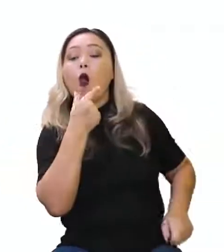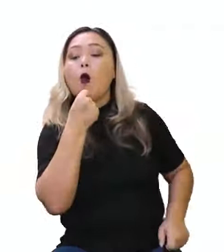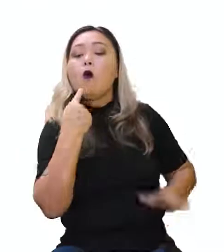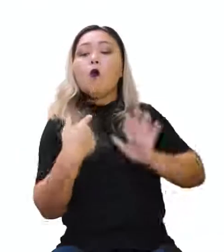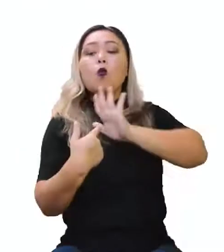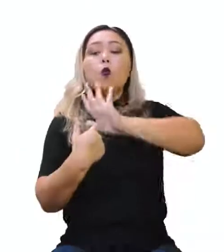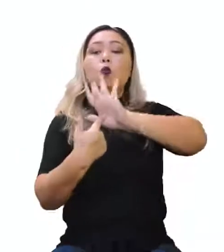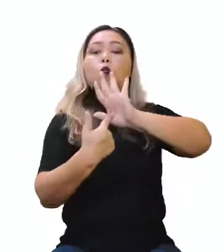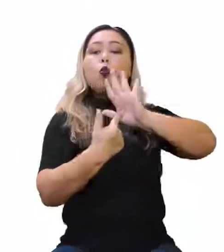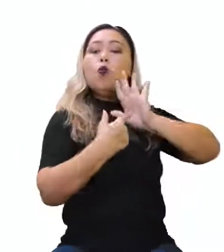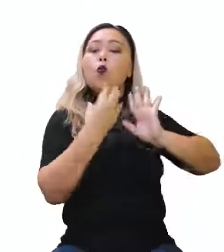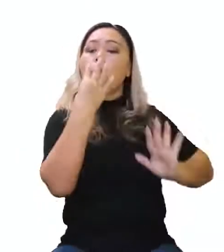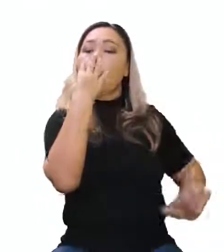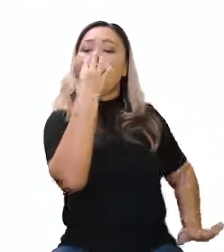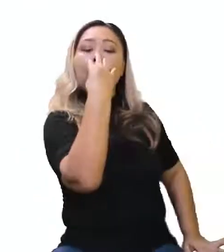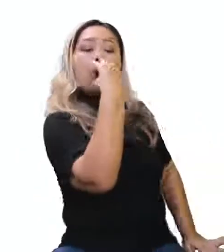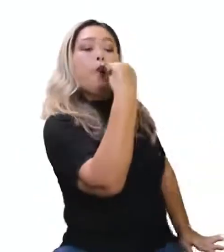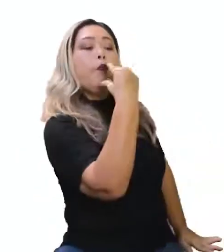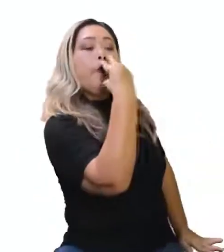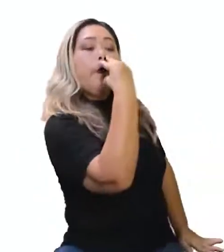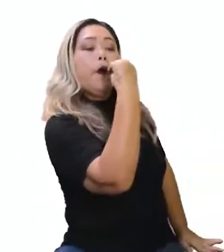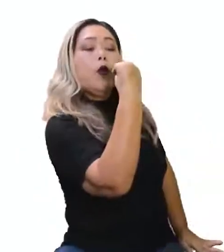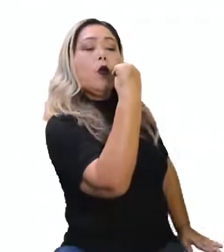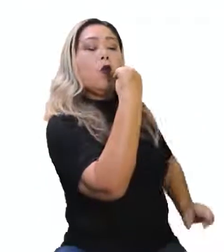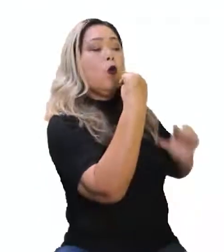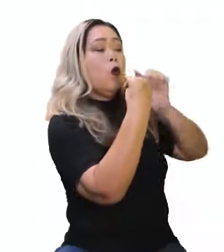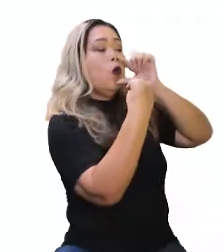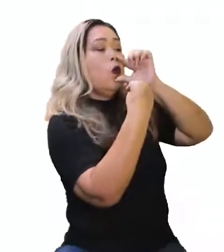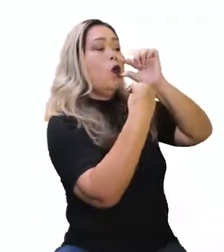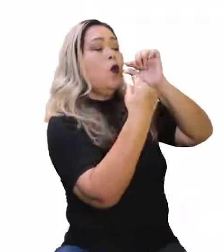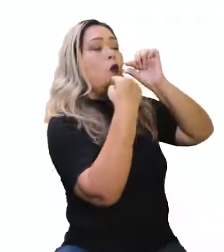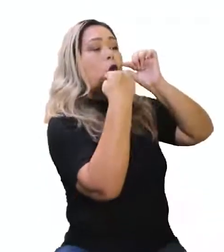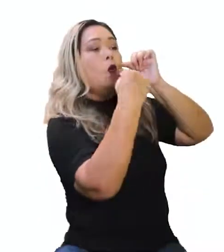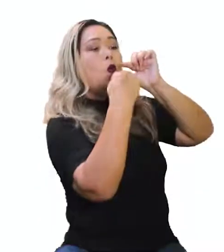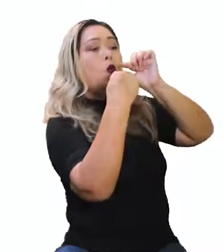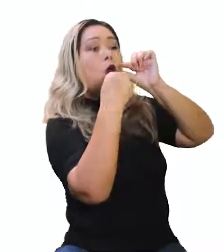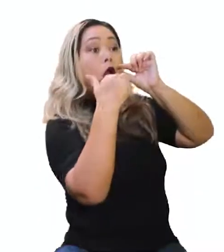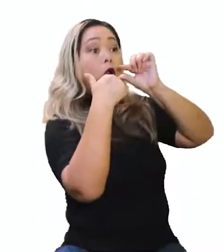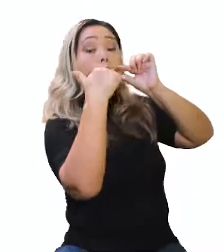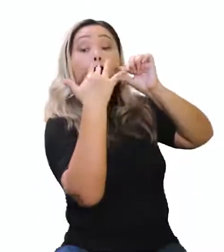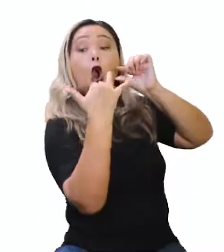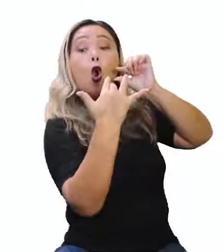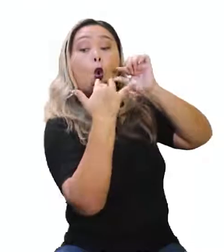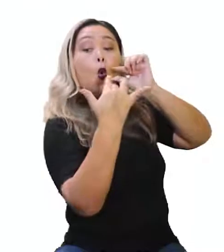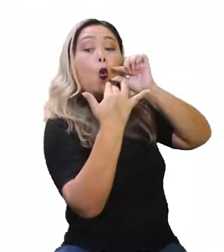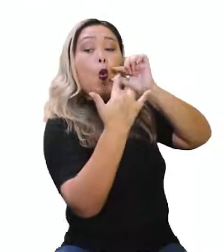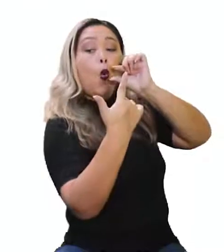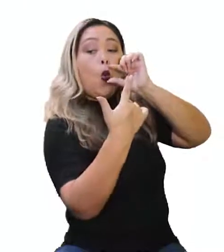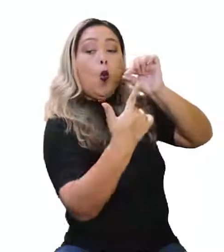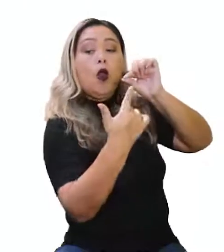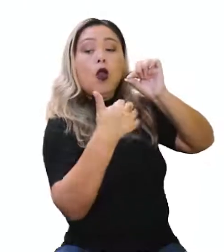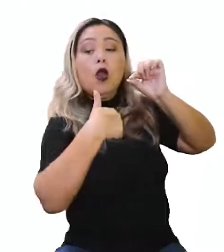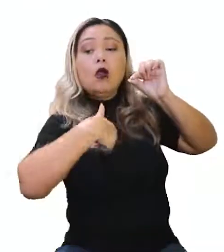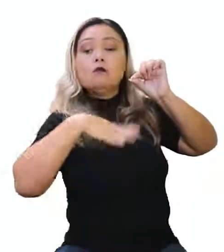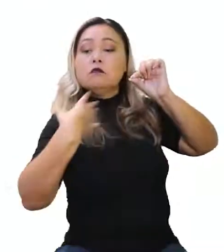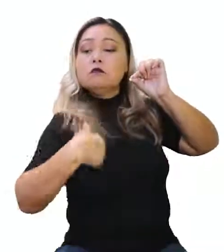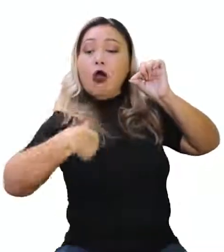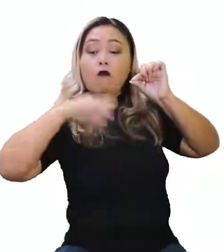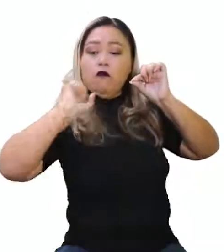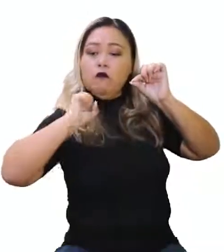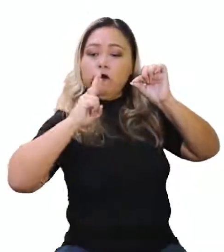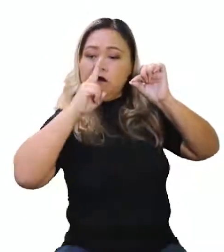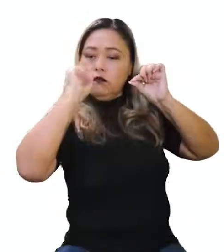apresentar o bico, uma coloração que fica mais acentuada, uma coloração mais